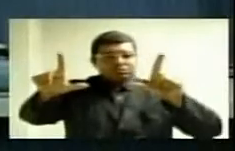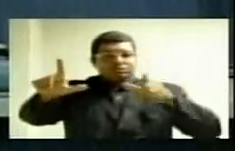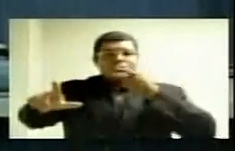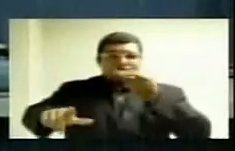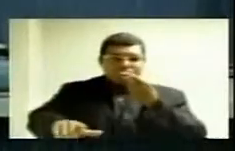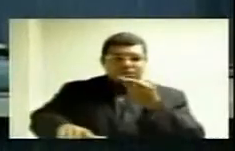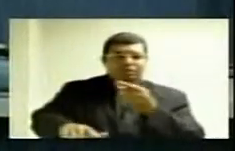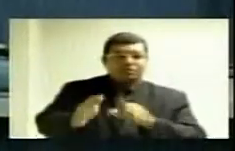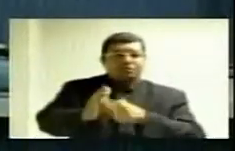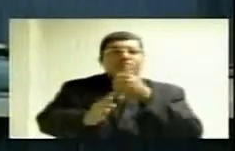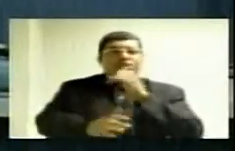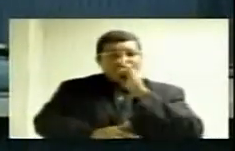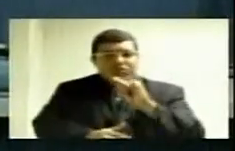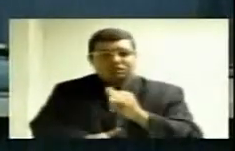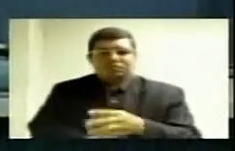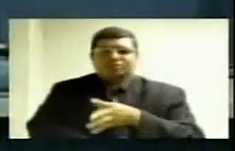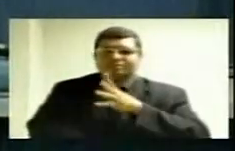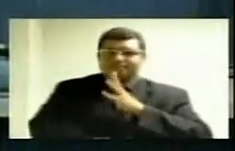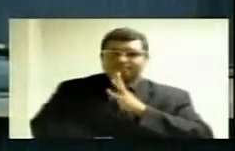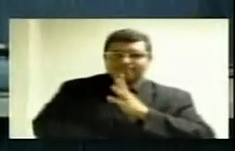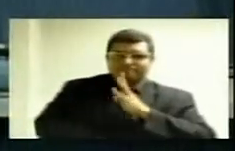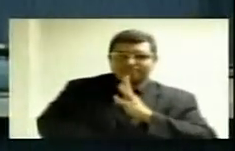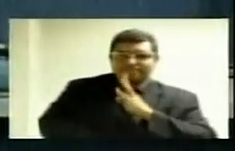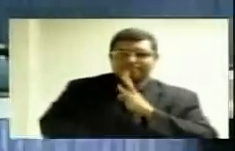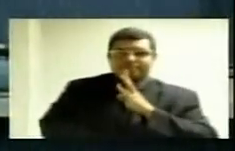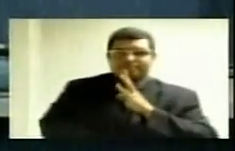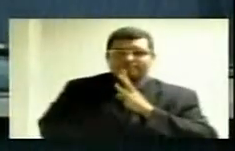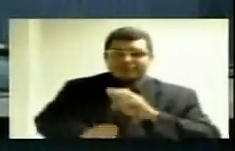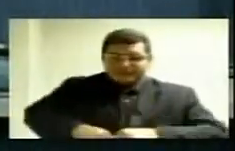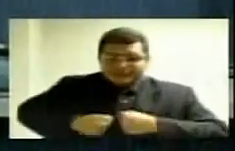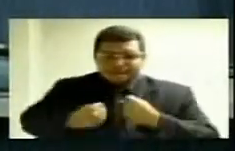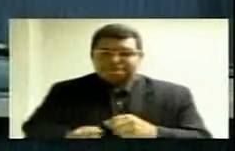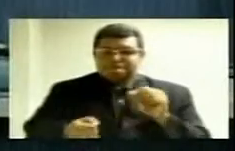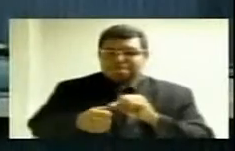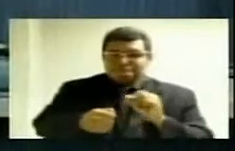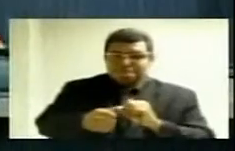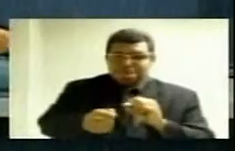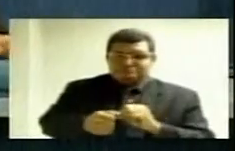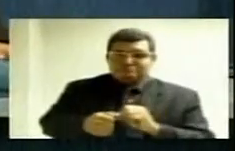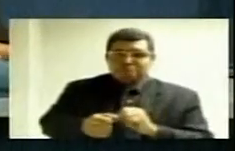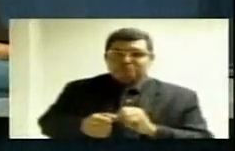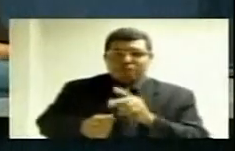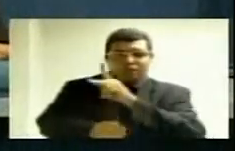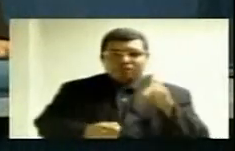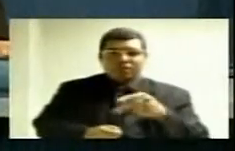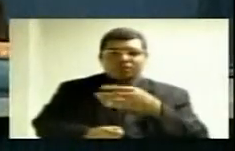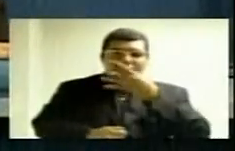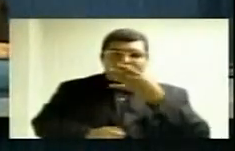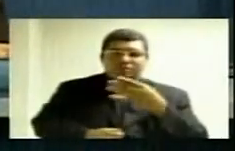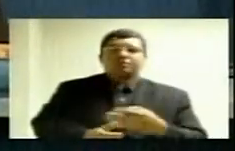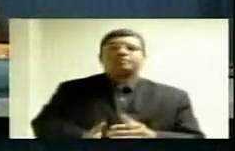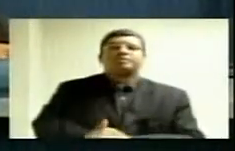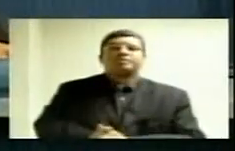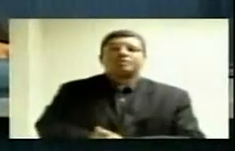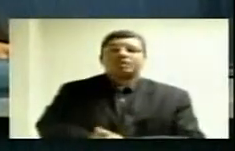manifestar, primeiro, um reconhecimento ao esforço feito pelo prefeito de Manaus, Arthur